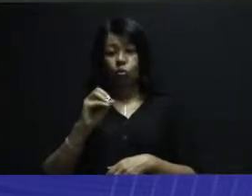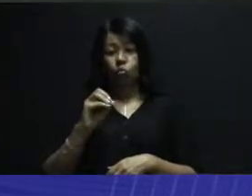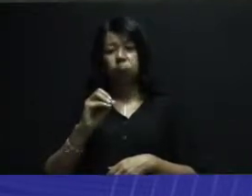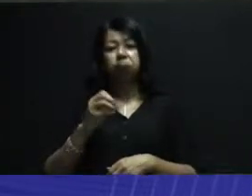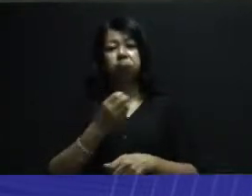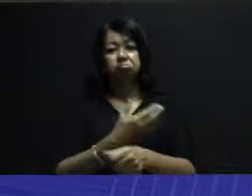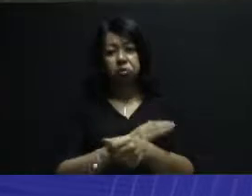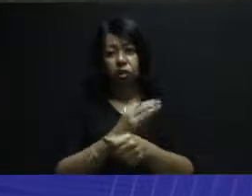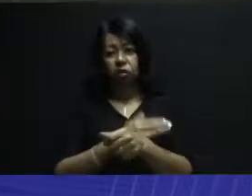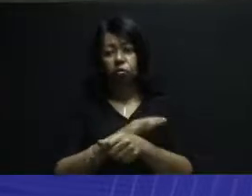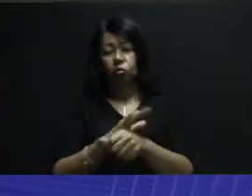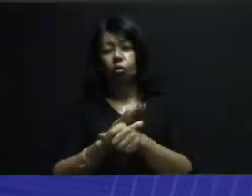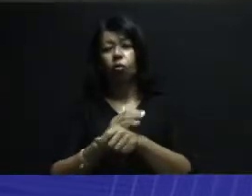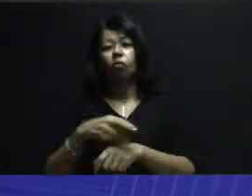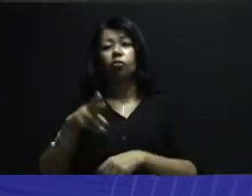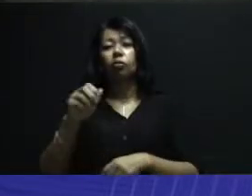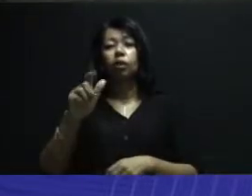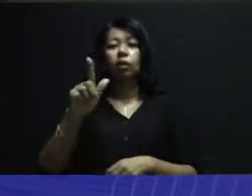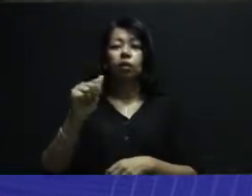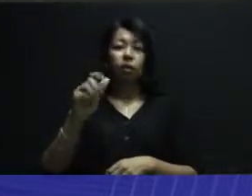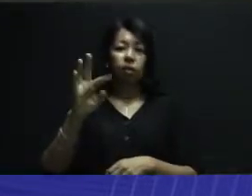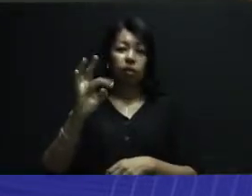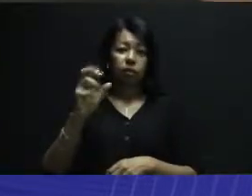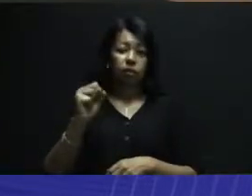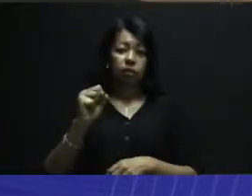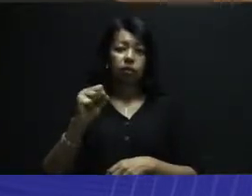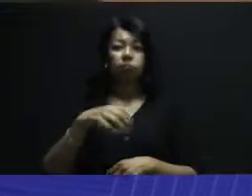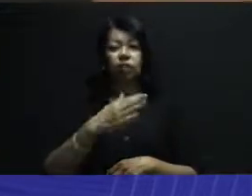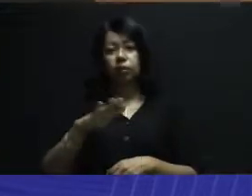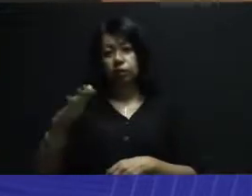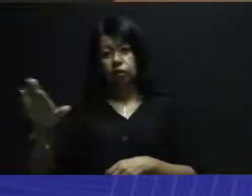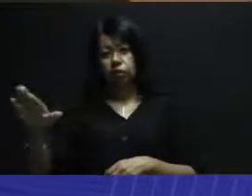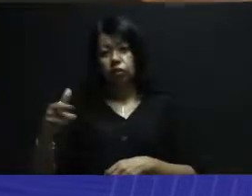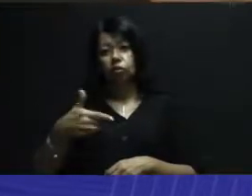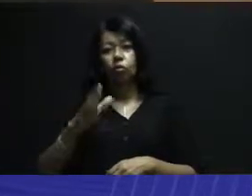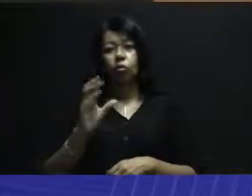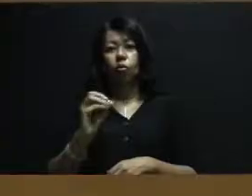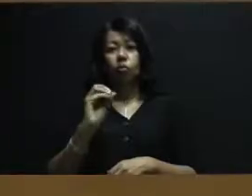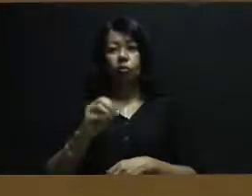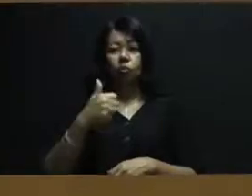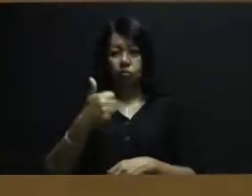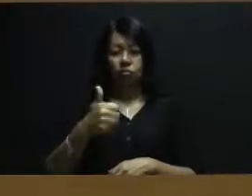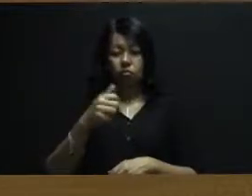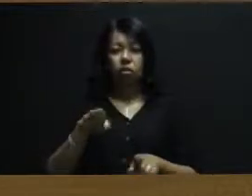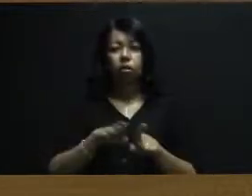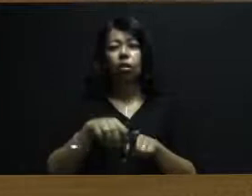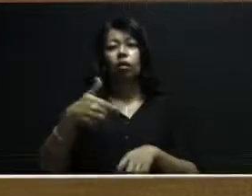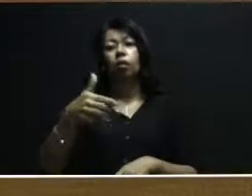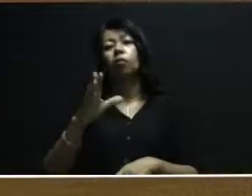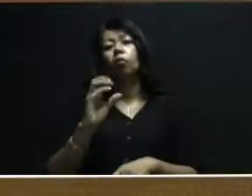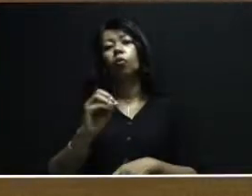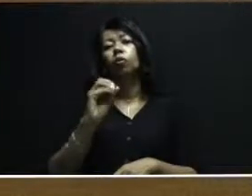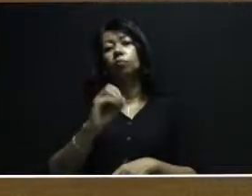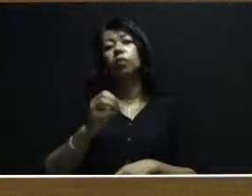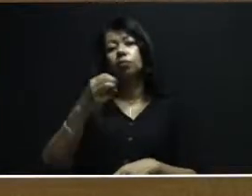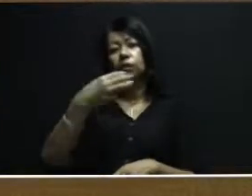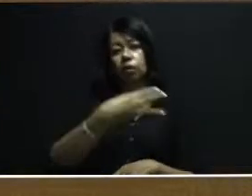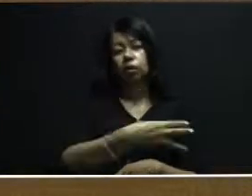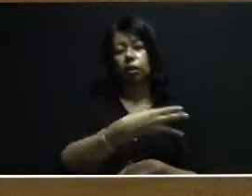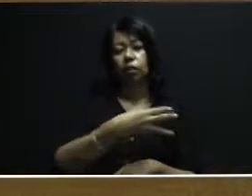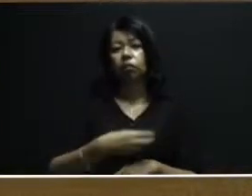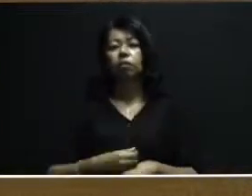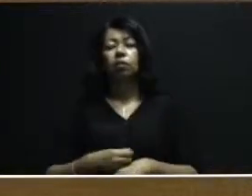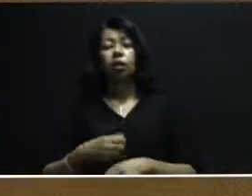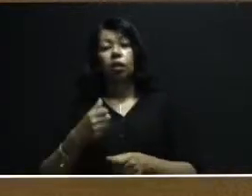Clube de Regata Santista de 2001 a 2003, a Academia Unimonte de 2002